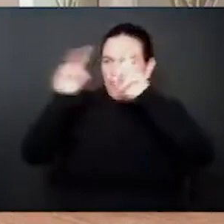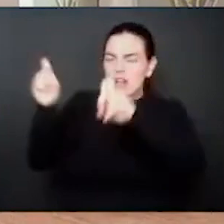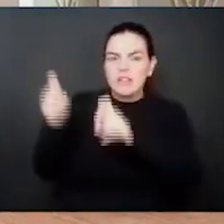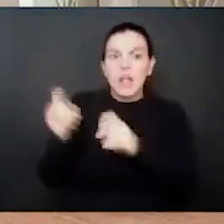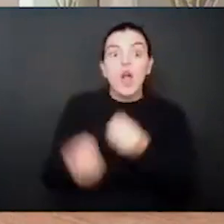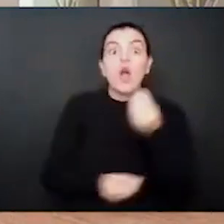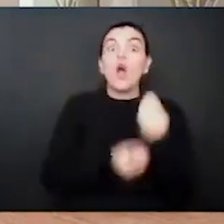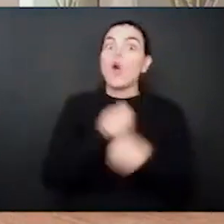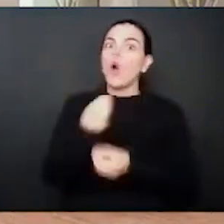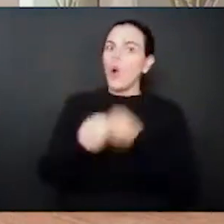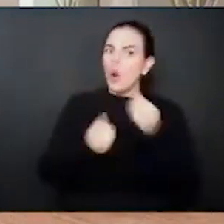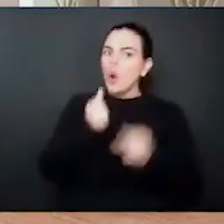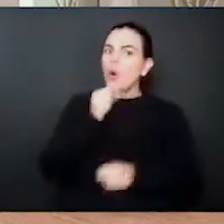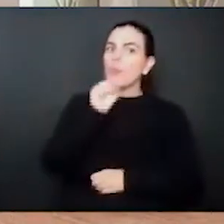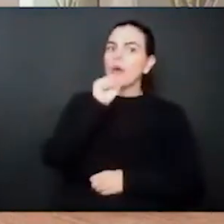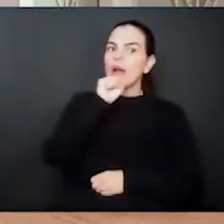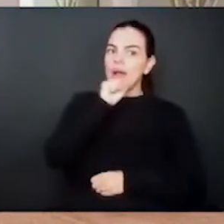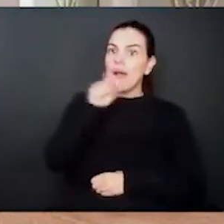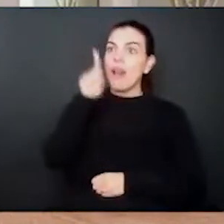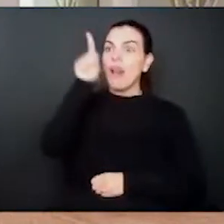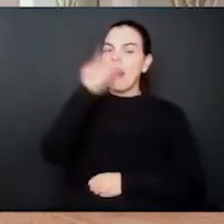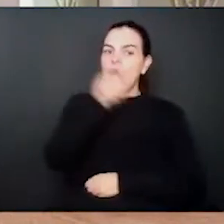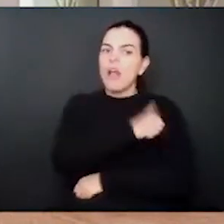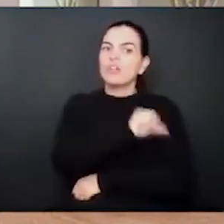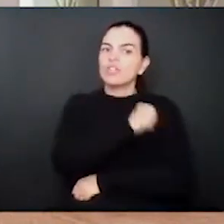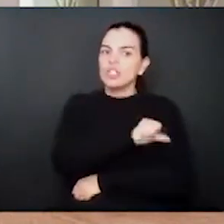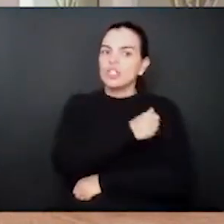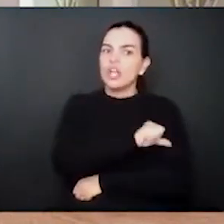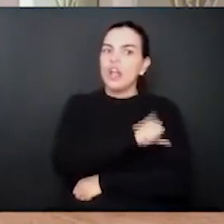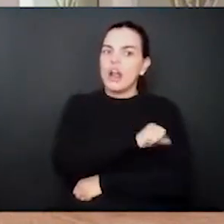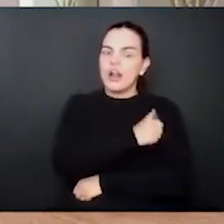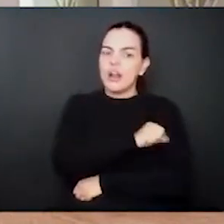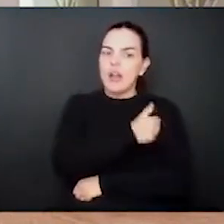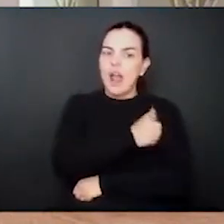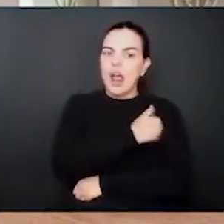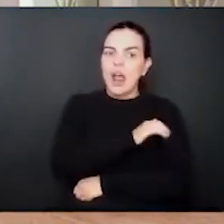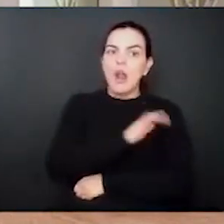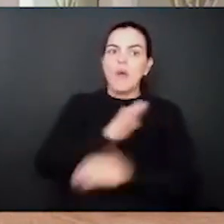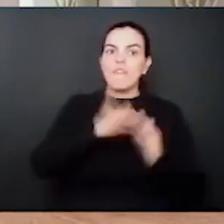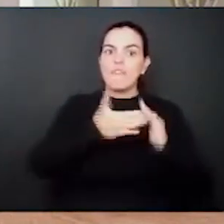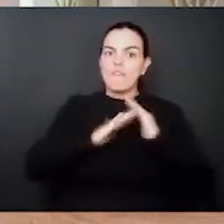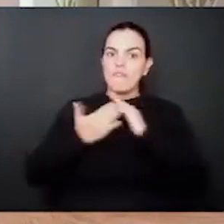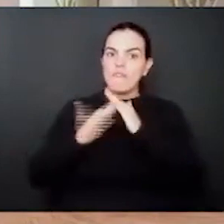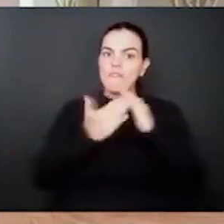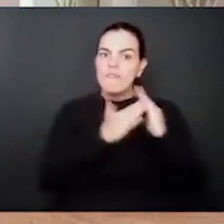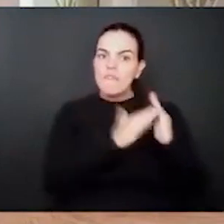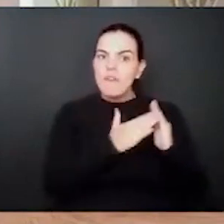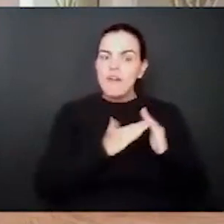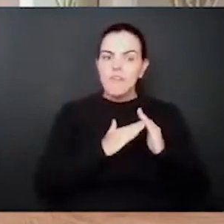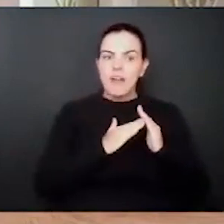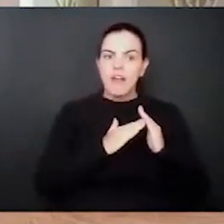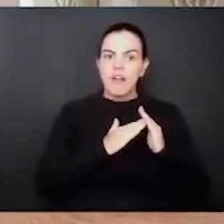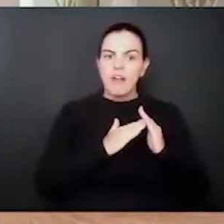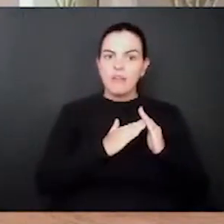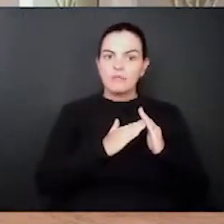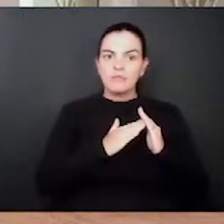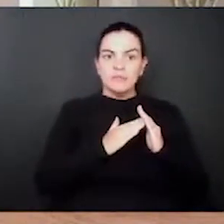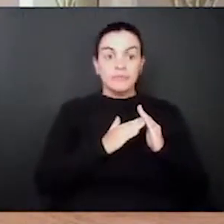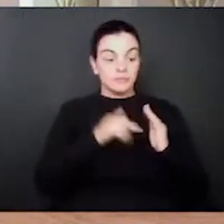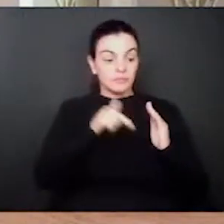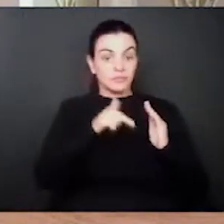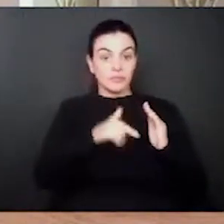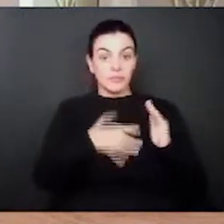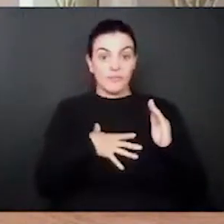do Rio de Janeiro vai deixar a criança dela em paz numa escola, uma estrutura pífia, e